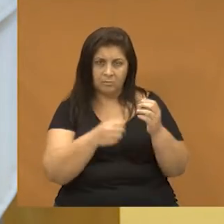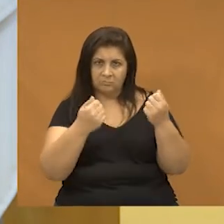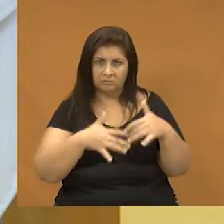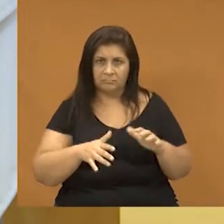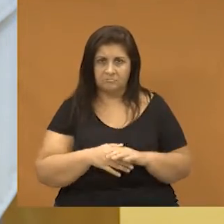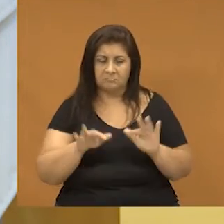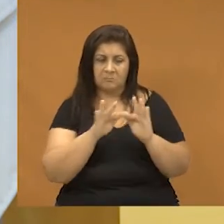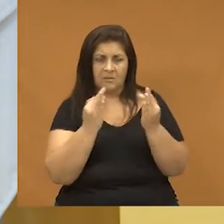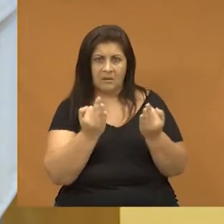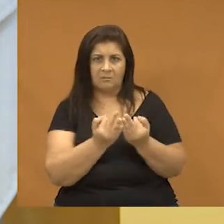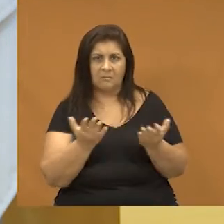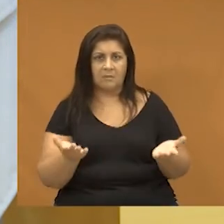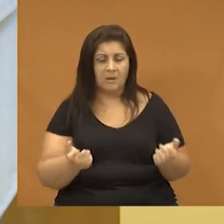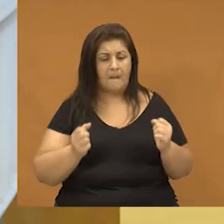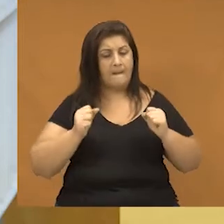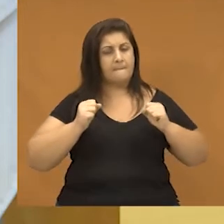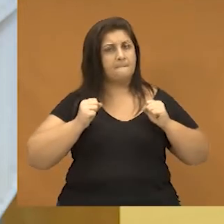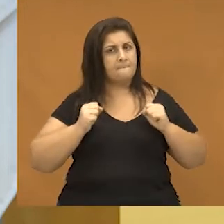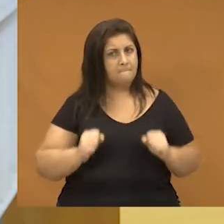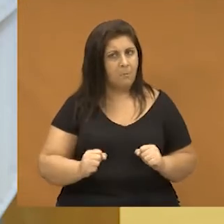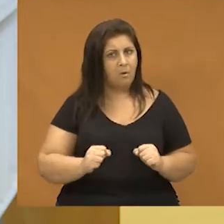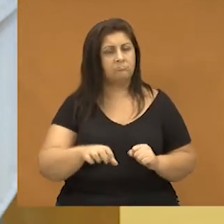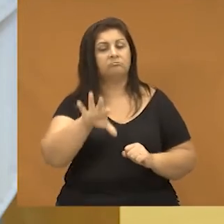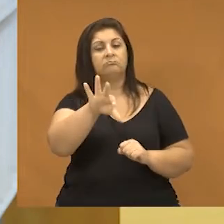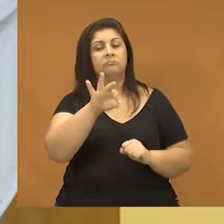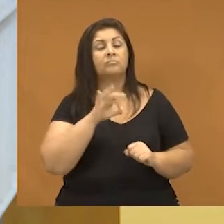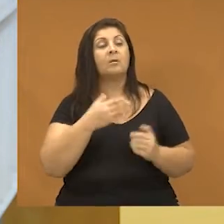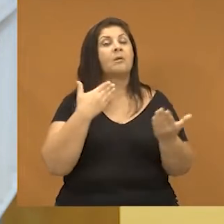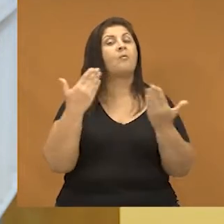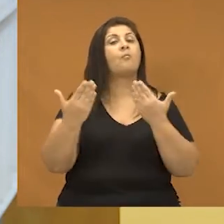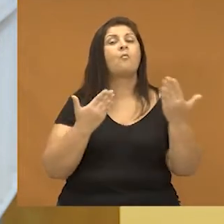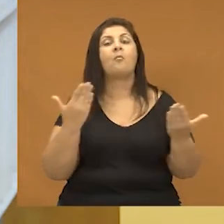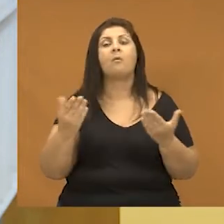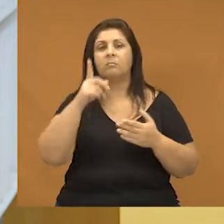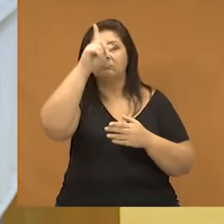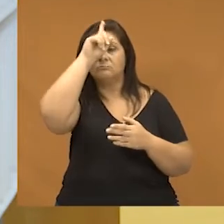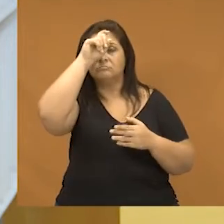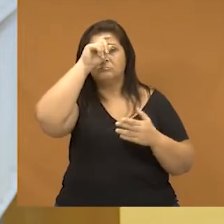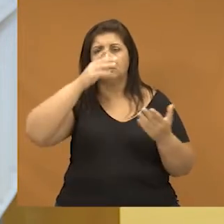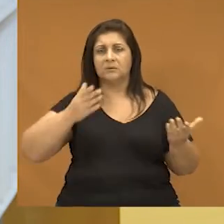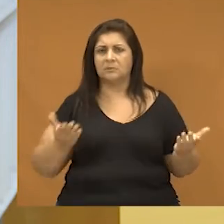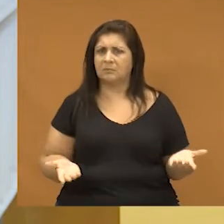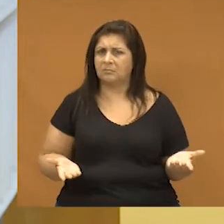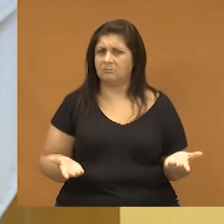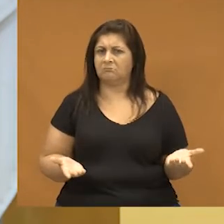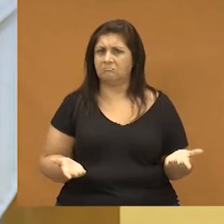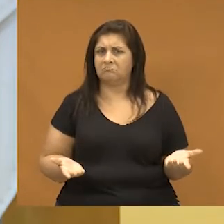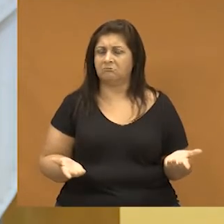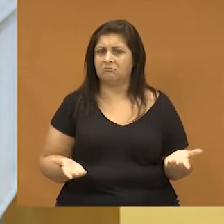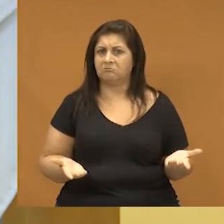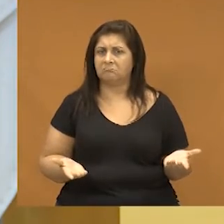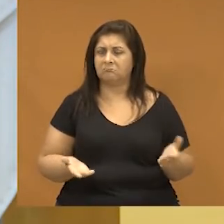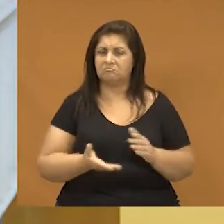seus familiares estão em condições de decidir para onde levar esse paciente, eu reputo como